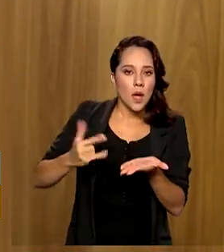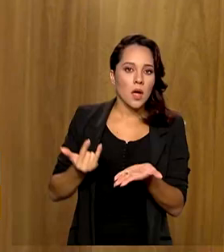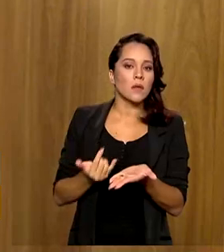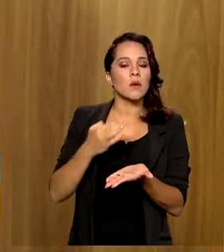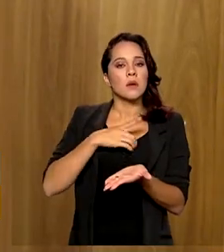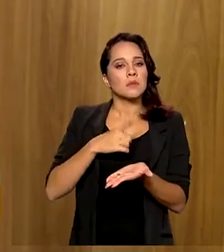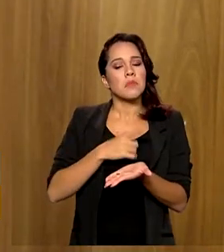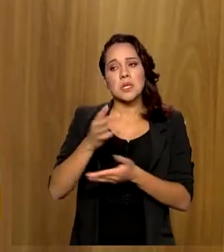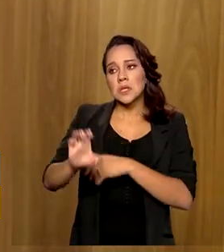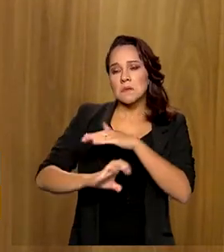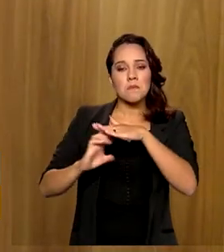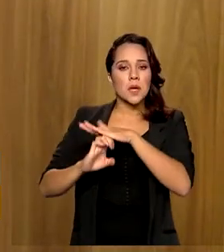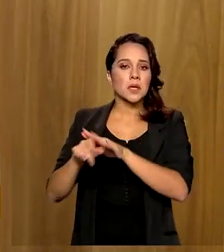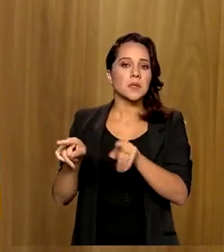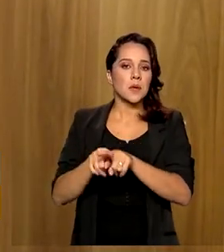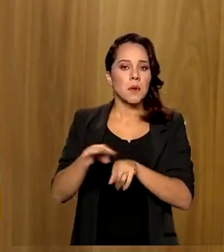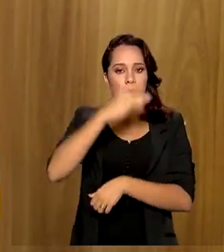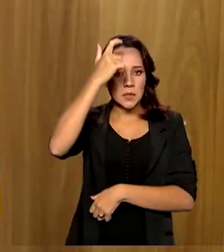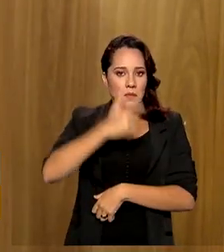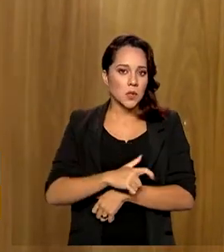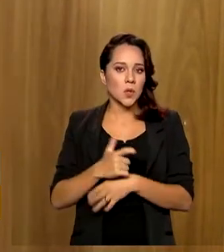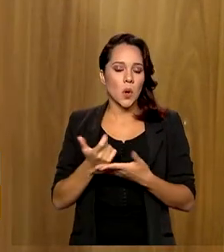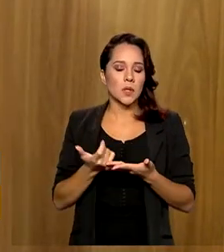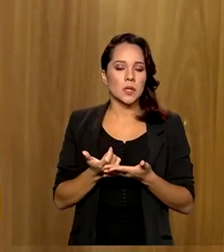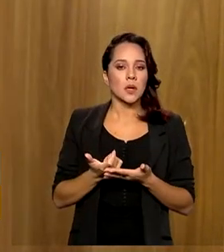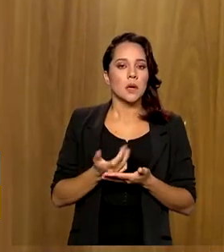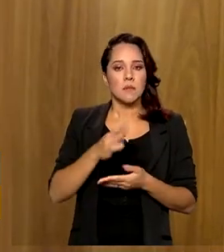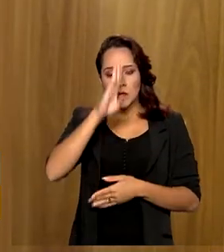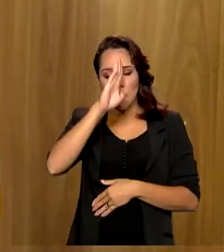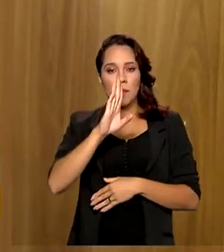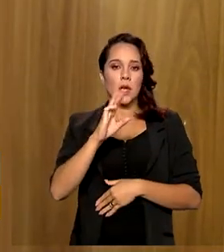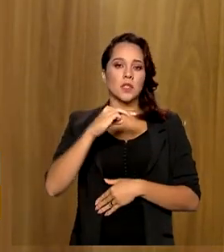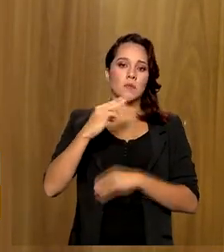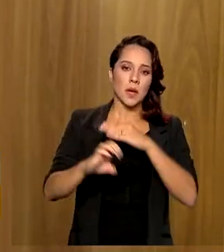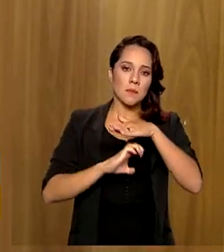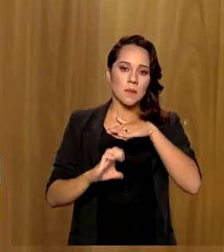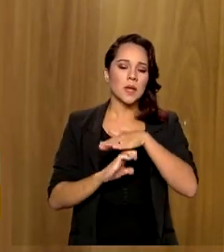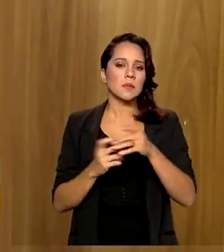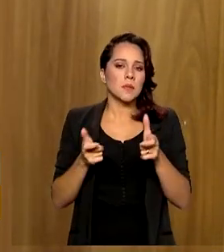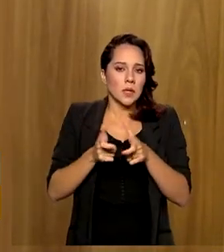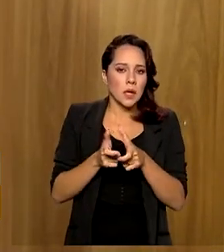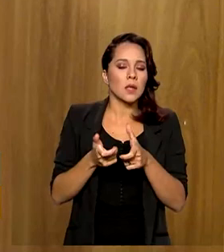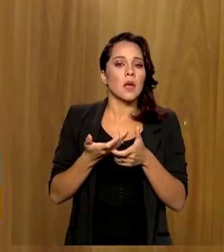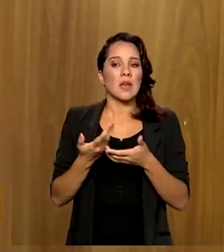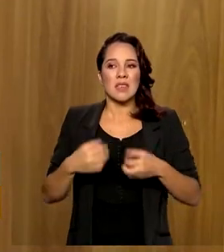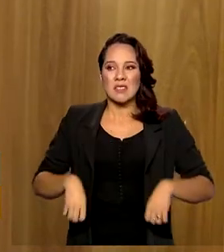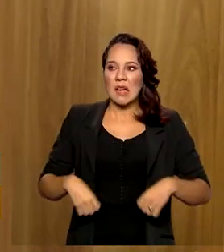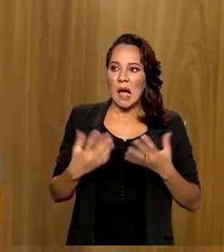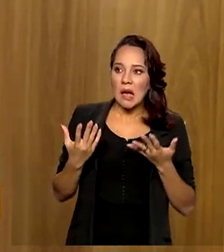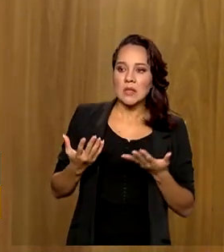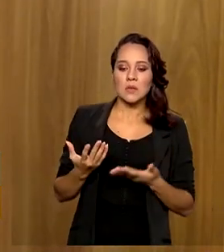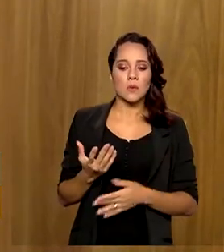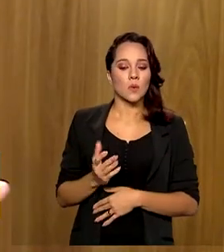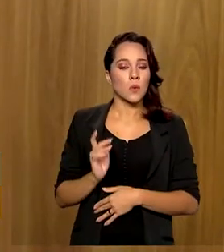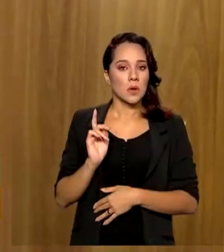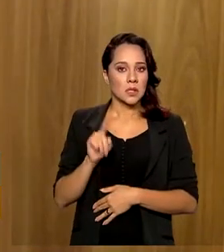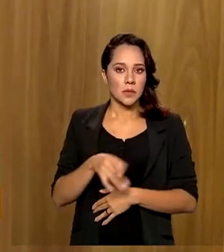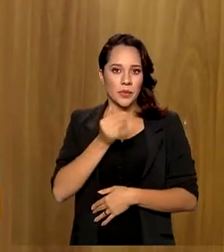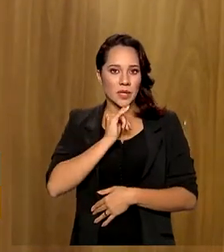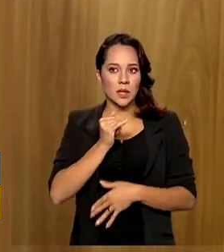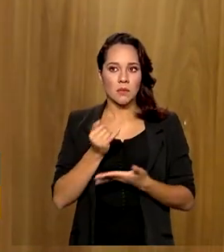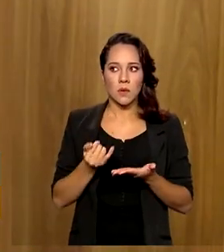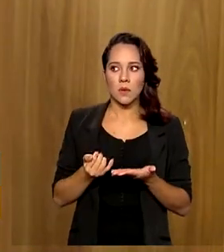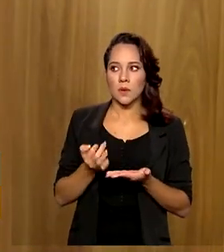exportadoras de maneira geral, também para as pessoas físicas, mas principalmente para as micro e pequenas empresas, para as quais o custo de aderência, no caso